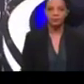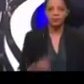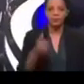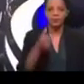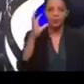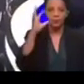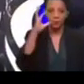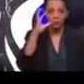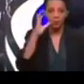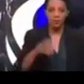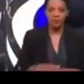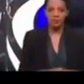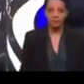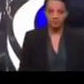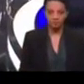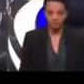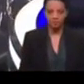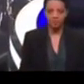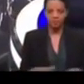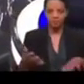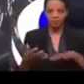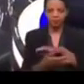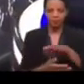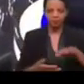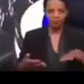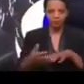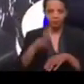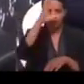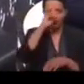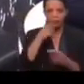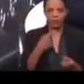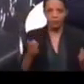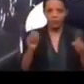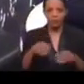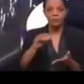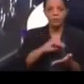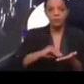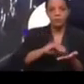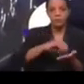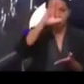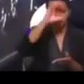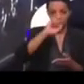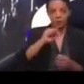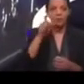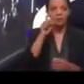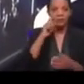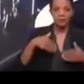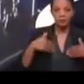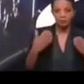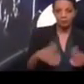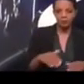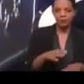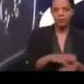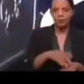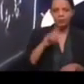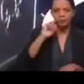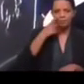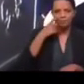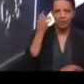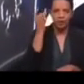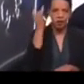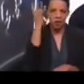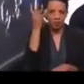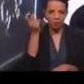Tarde é um novo embaraço no governo. O secretário de Estado da Defesa demitiu-se por suspeita de